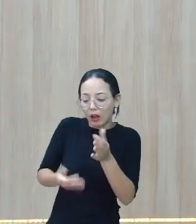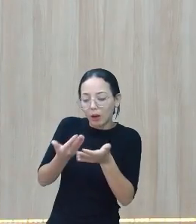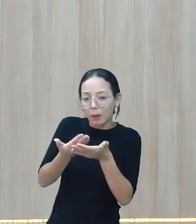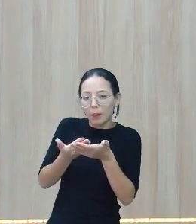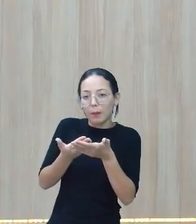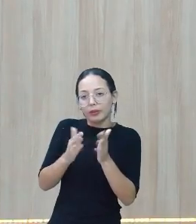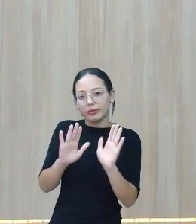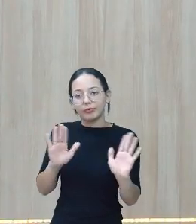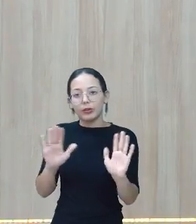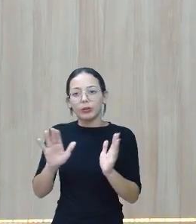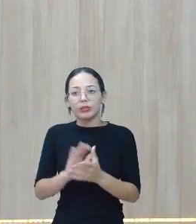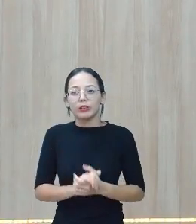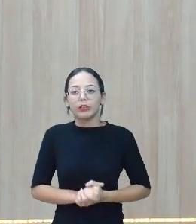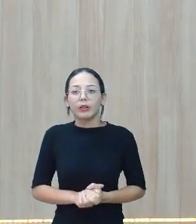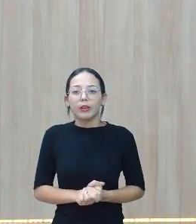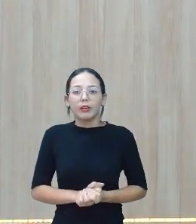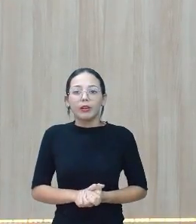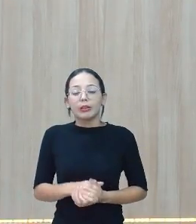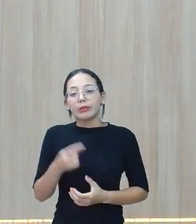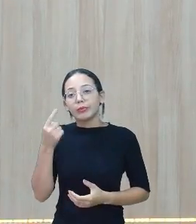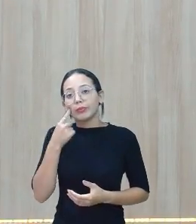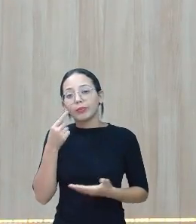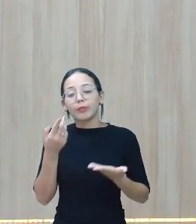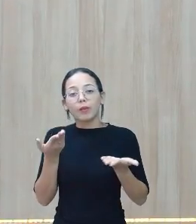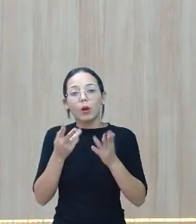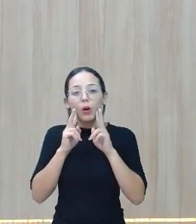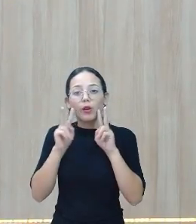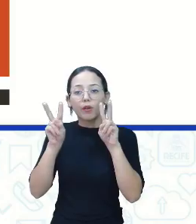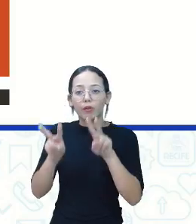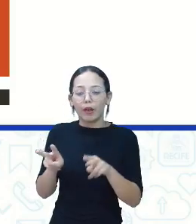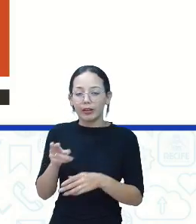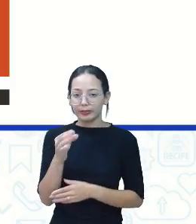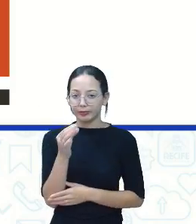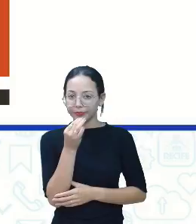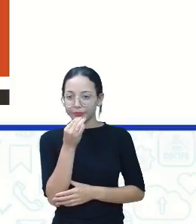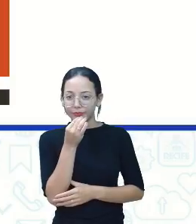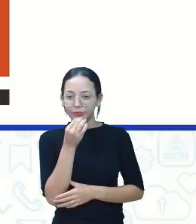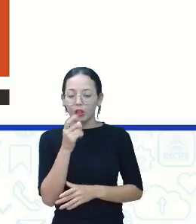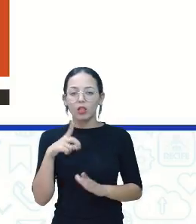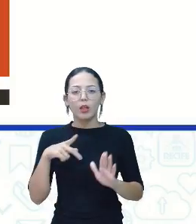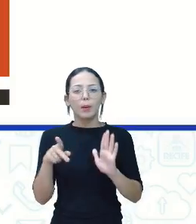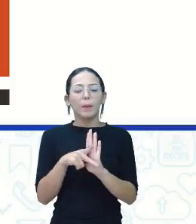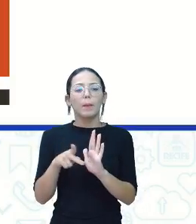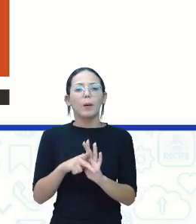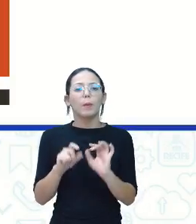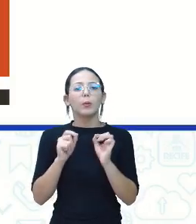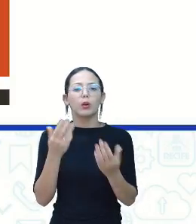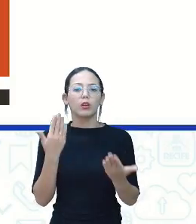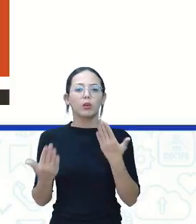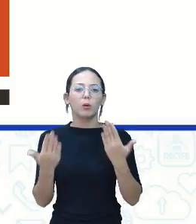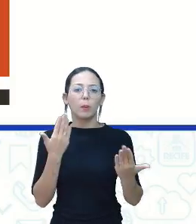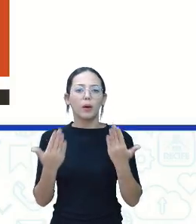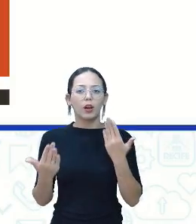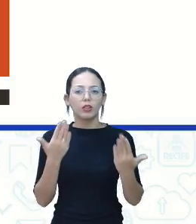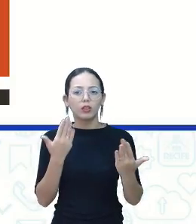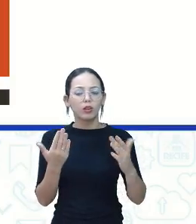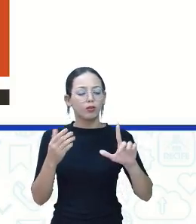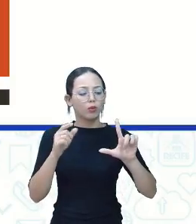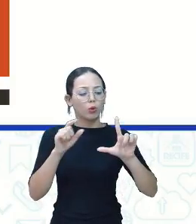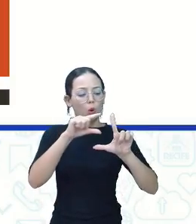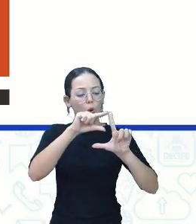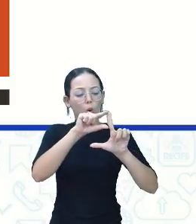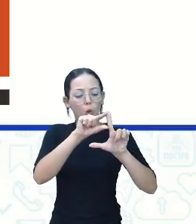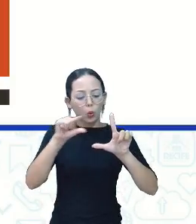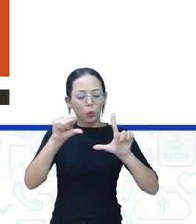eles aí, tá certo? Então vamos ver aqui na tela. Como eu falei no início, esses gráficos comparativos com esses retângulos, com